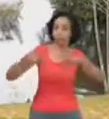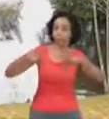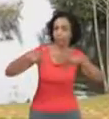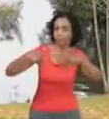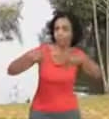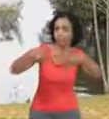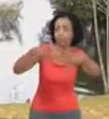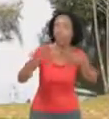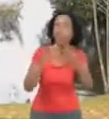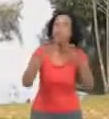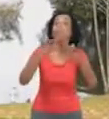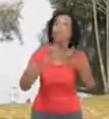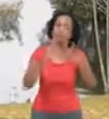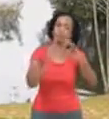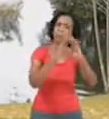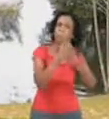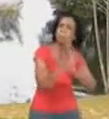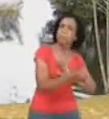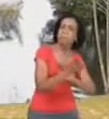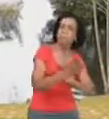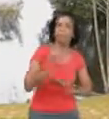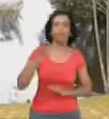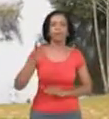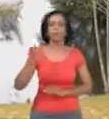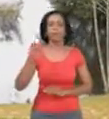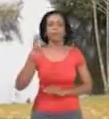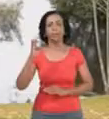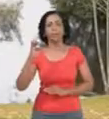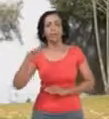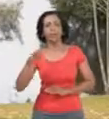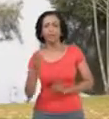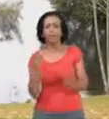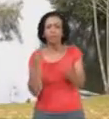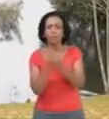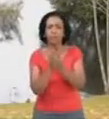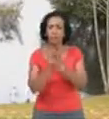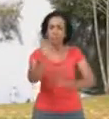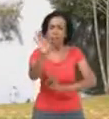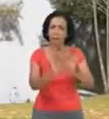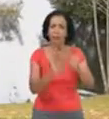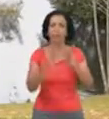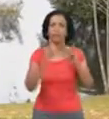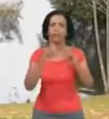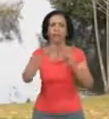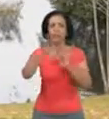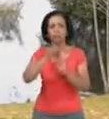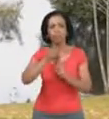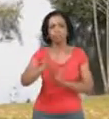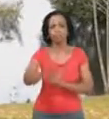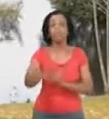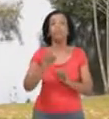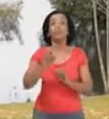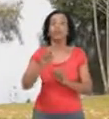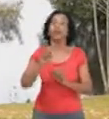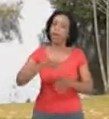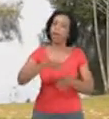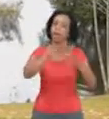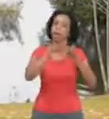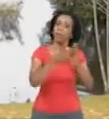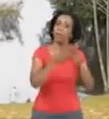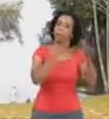para irem morar em comunidades ribeirinhas, plantando igrejas multiplicadoras e deixando